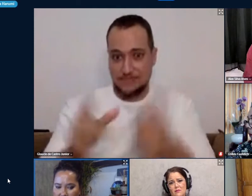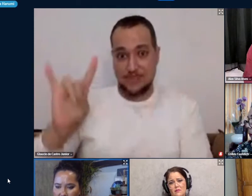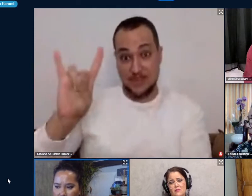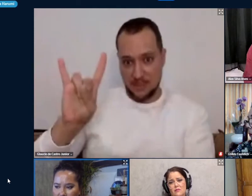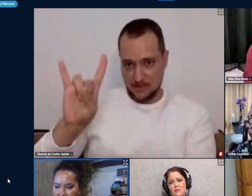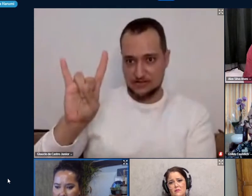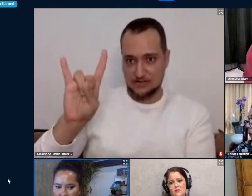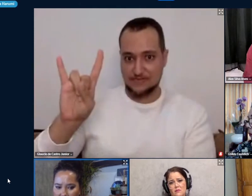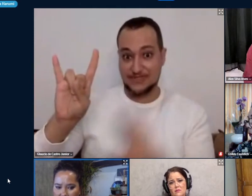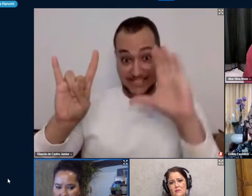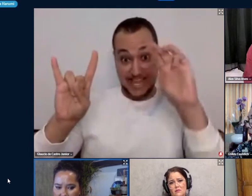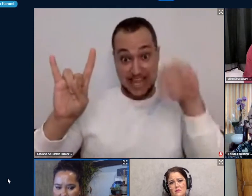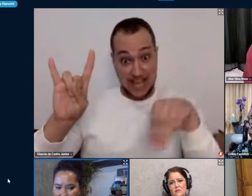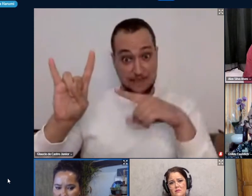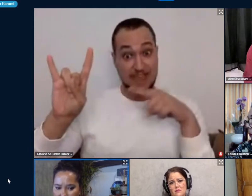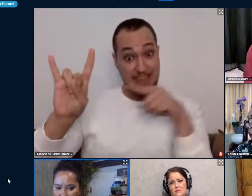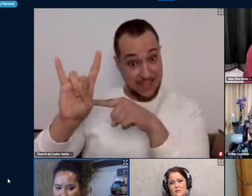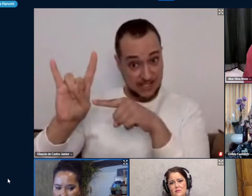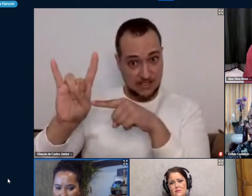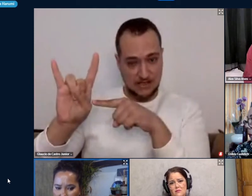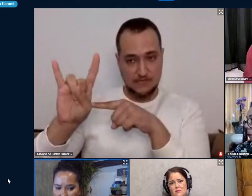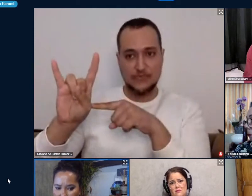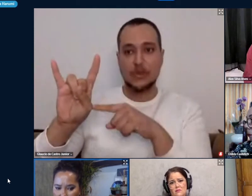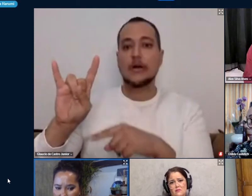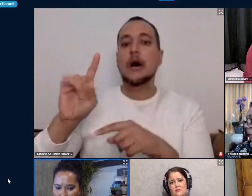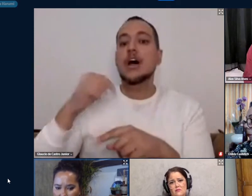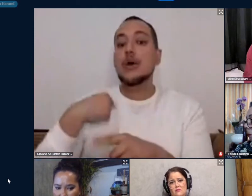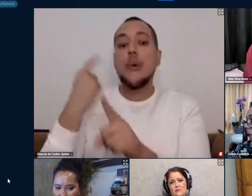vai ter o morfema base, esse daqui.